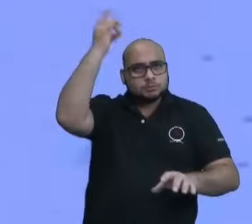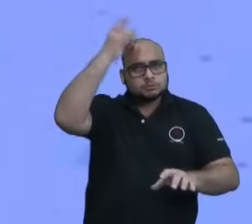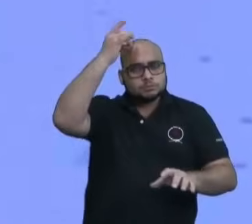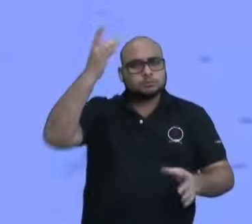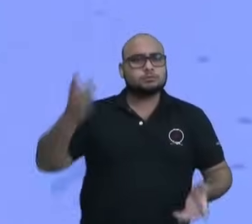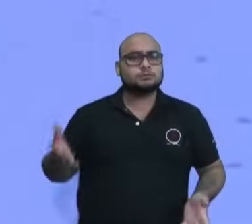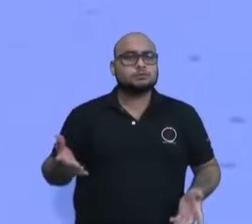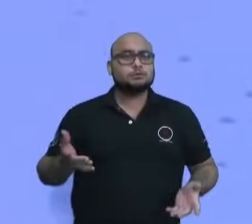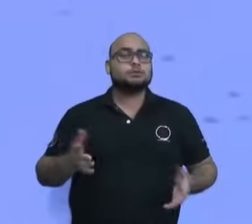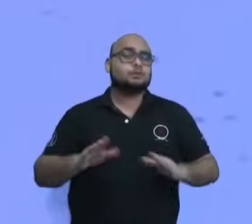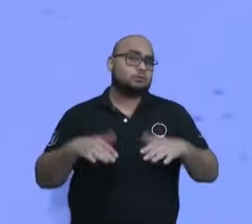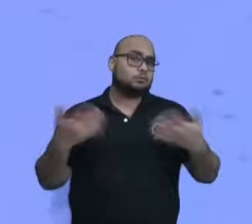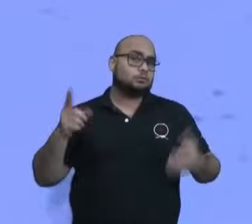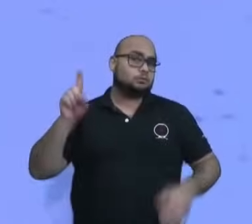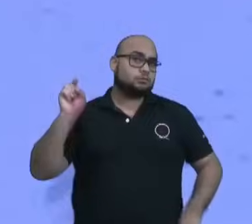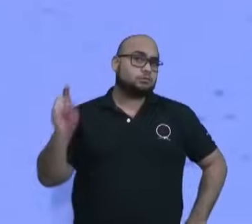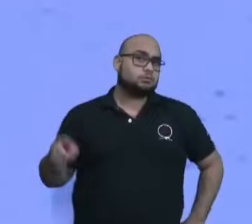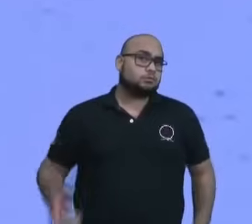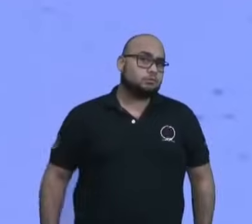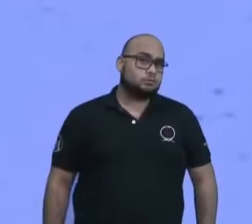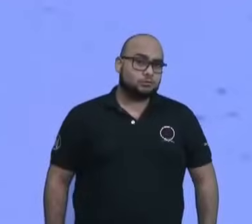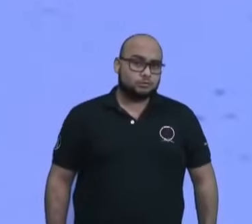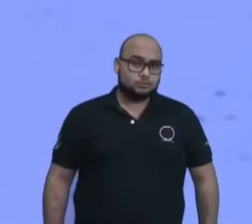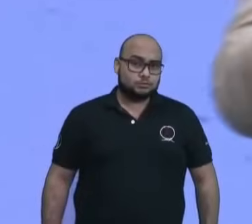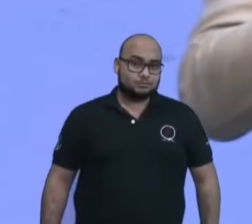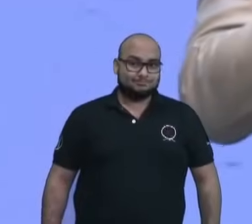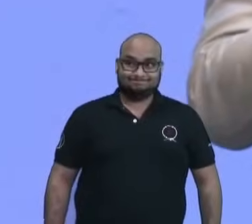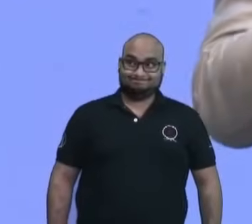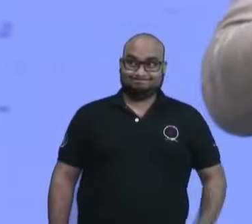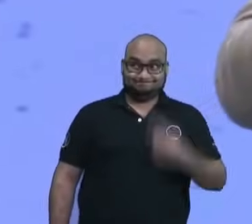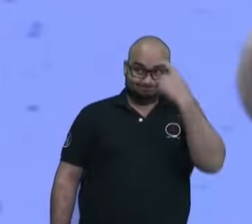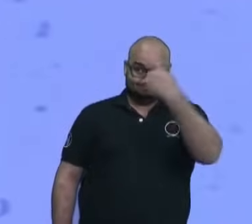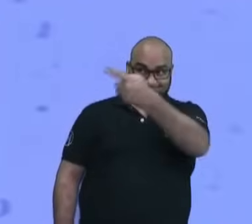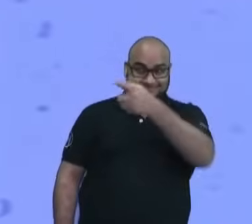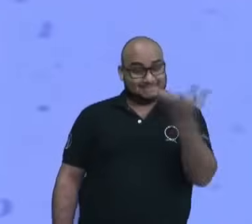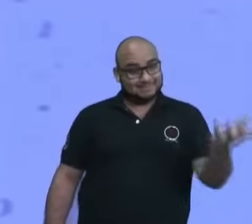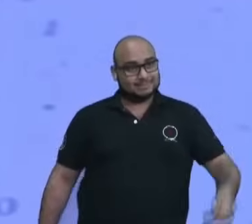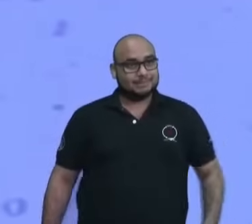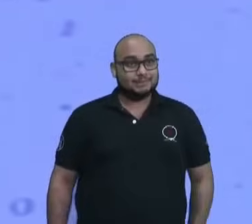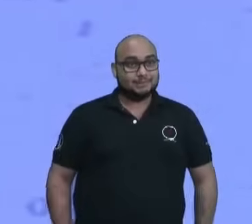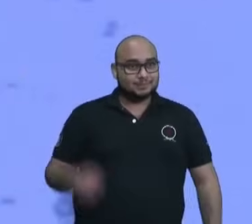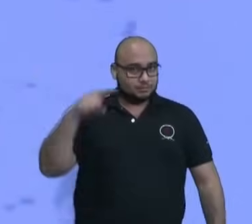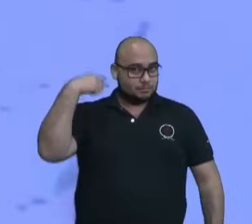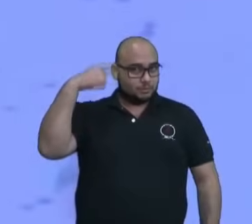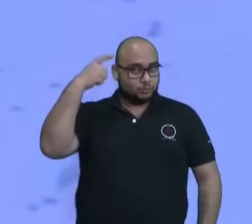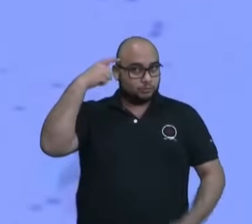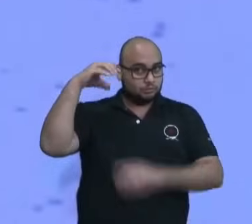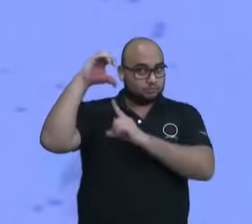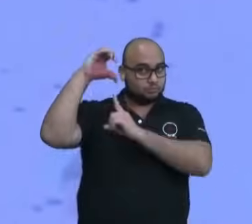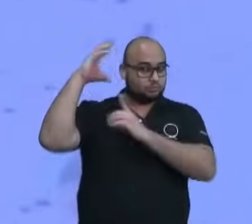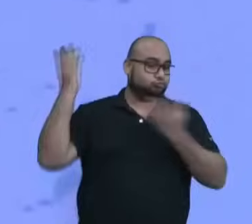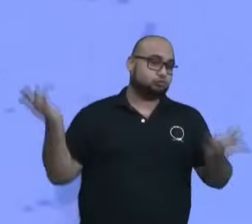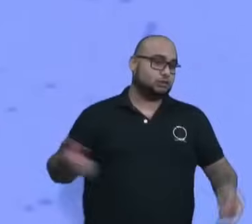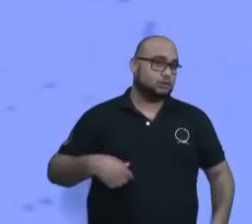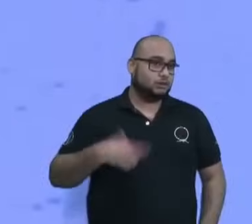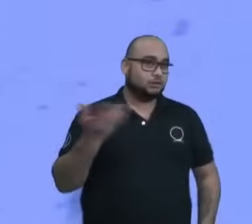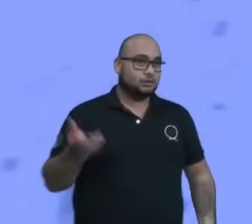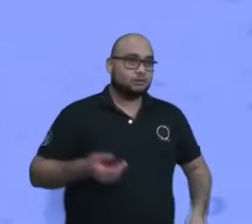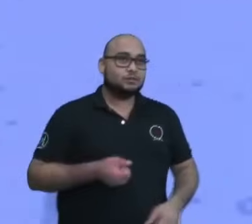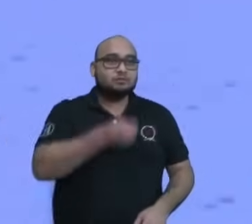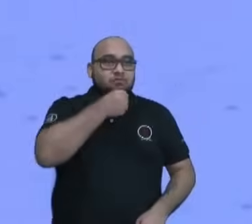Santificação você po esses caras estão is é coisa da cabeça desses caras antigos muitas